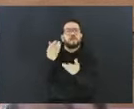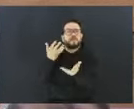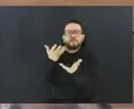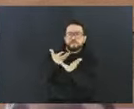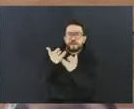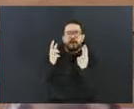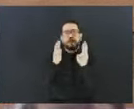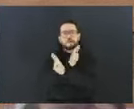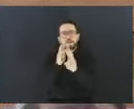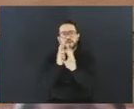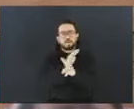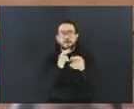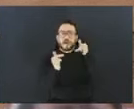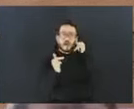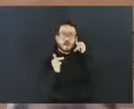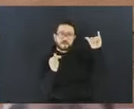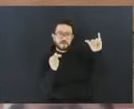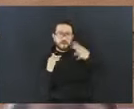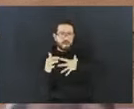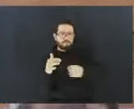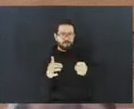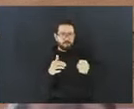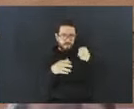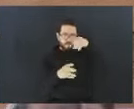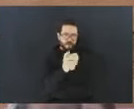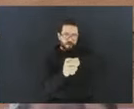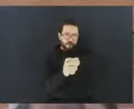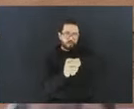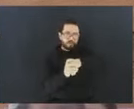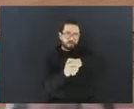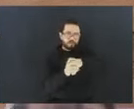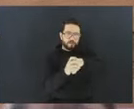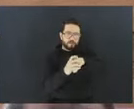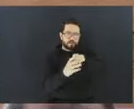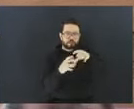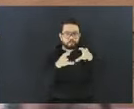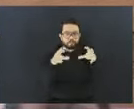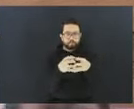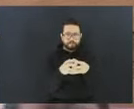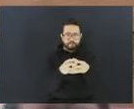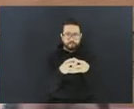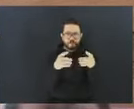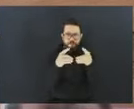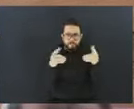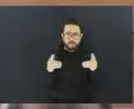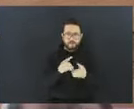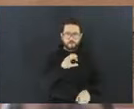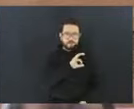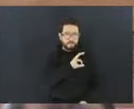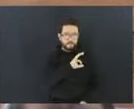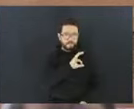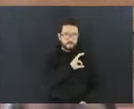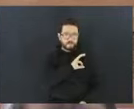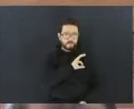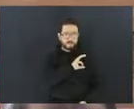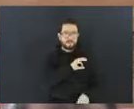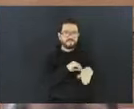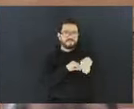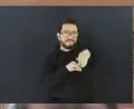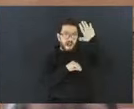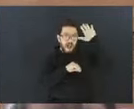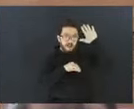os suicídios dentro da própria corporação, já que eles representam maior número de mortes do que os confrontos com